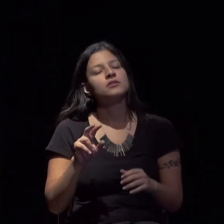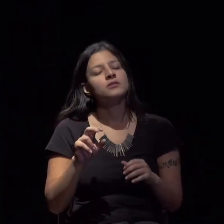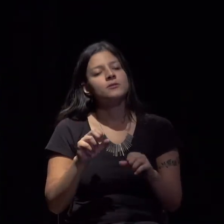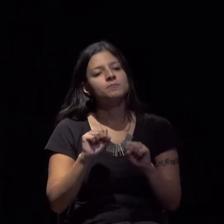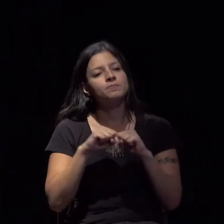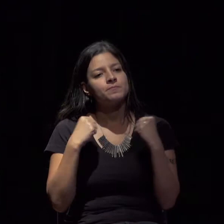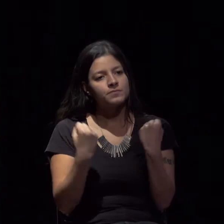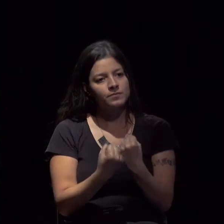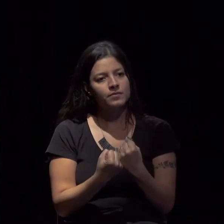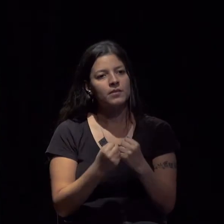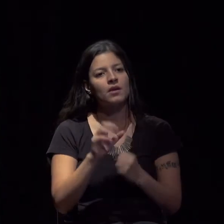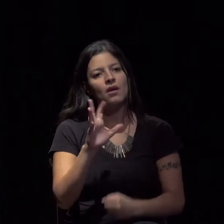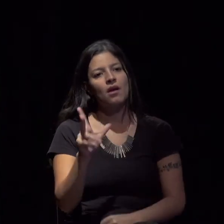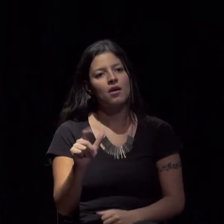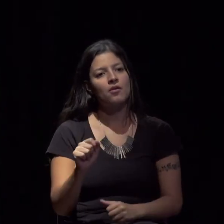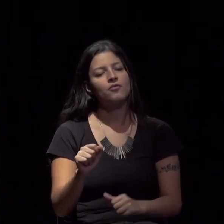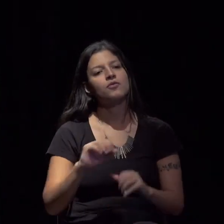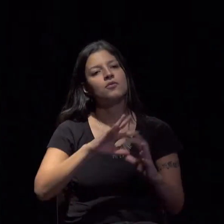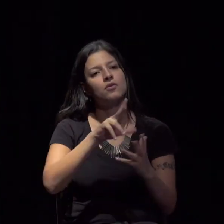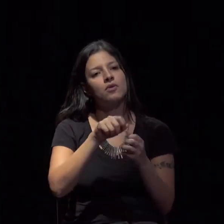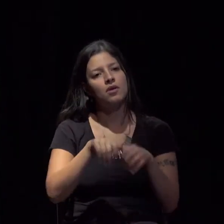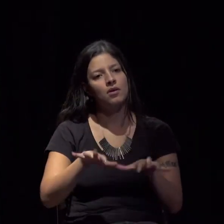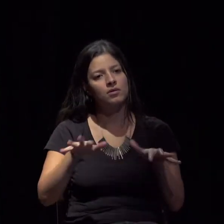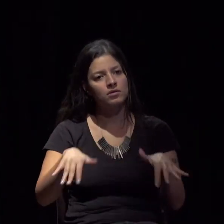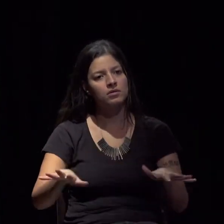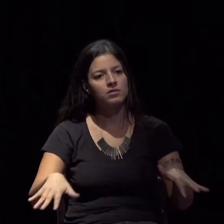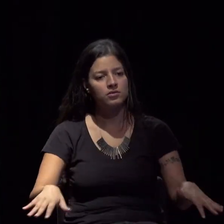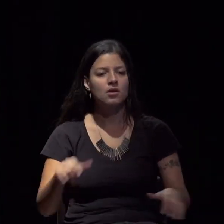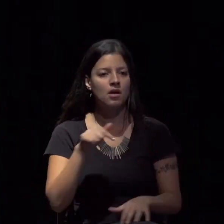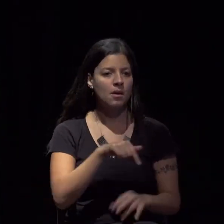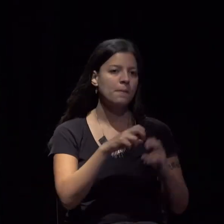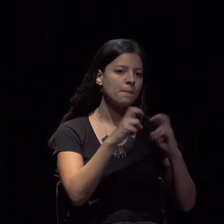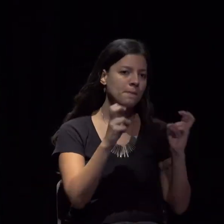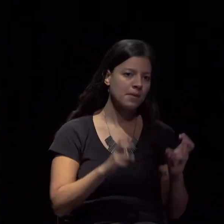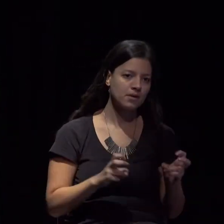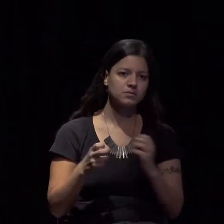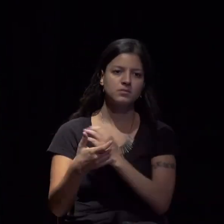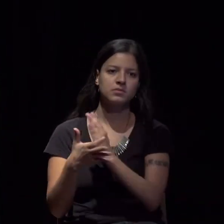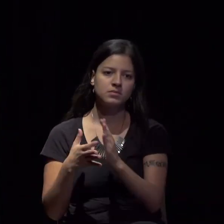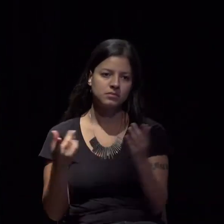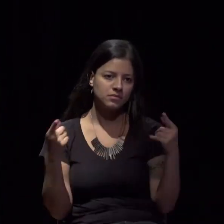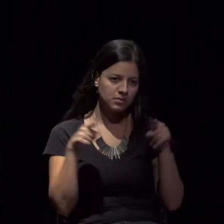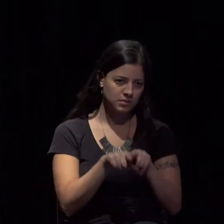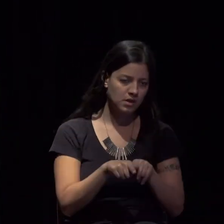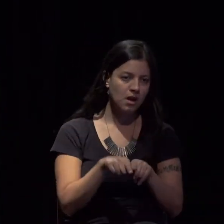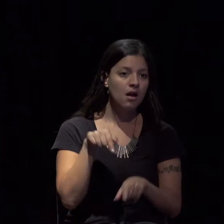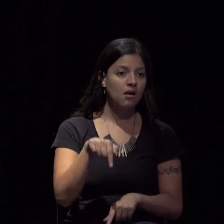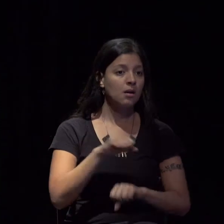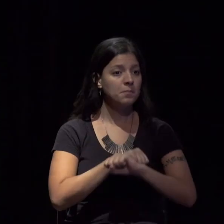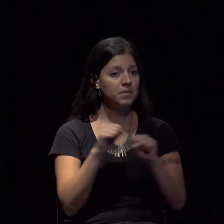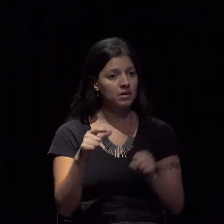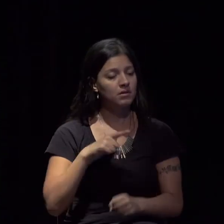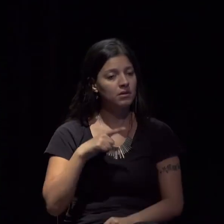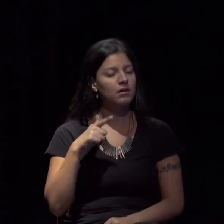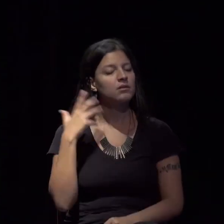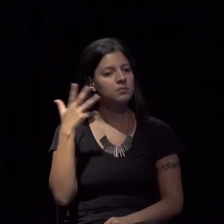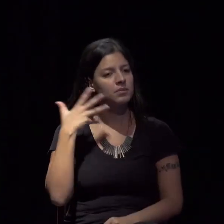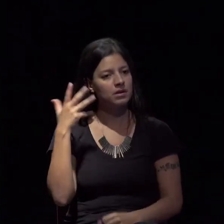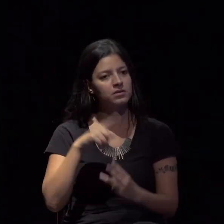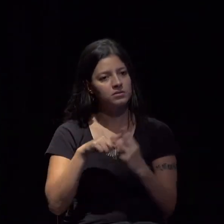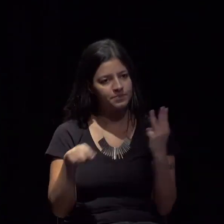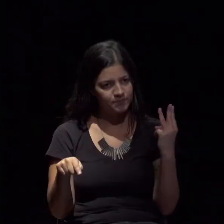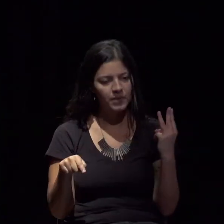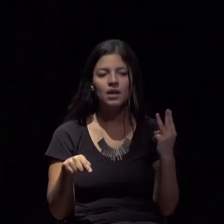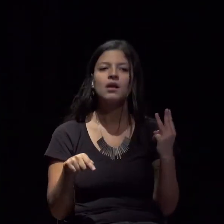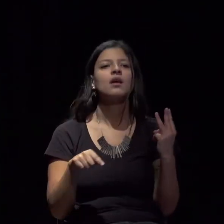Instituto Tomiotaki. Essa manhã teremos 3 falas, seguidas de uma sessão de perguntas aos palestrantes.